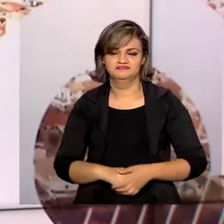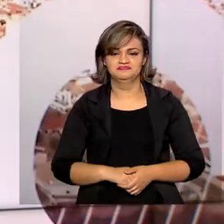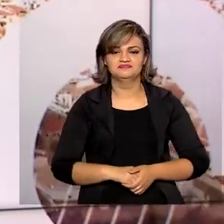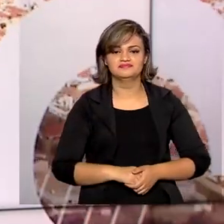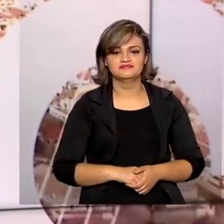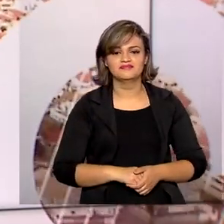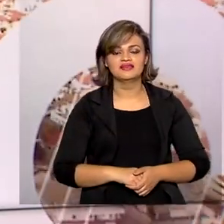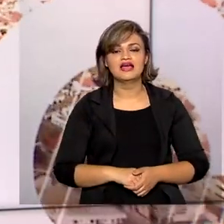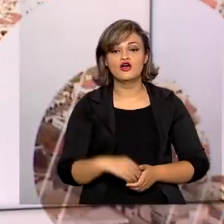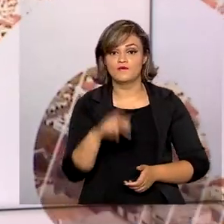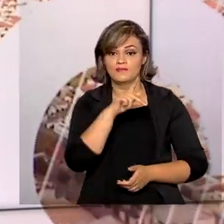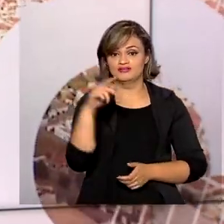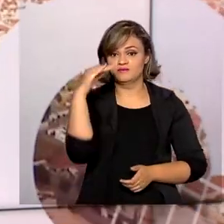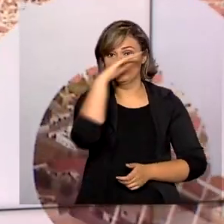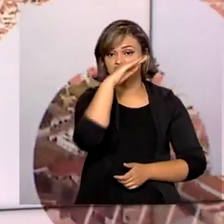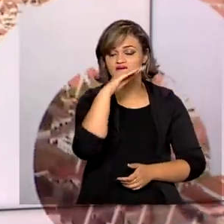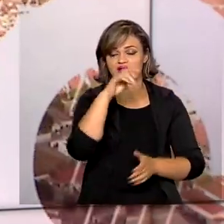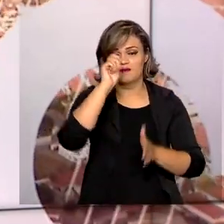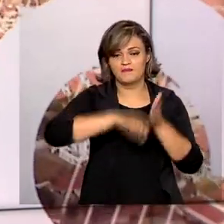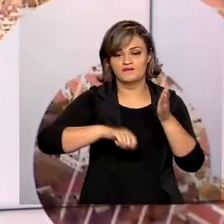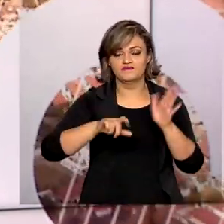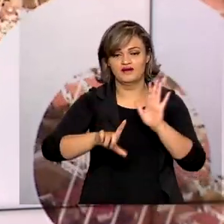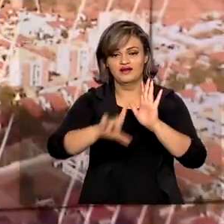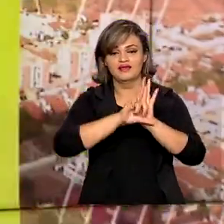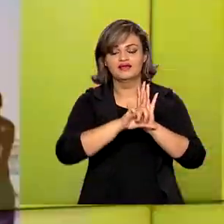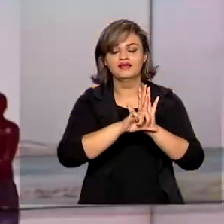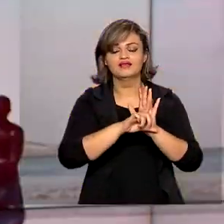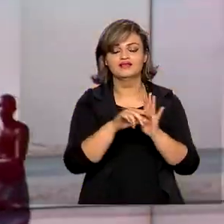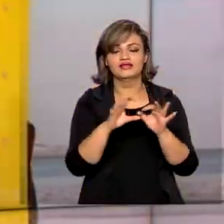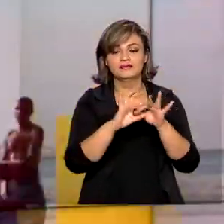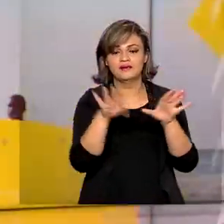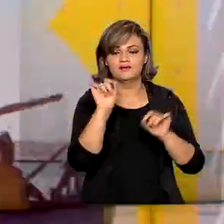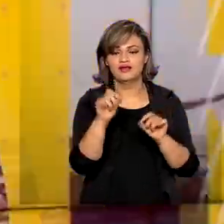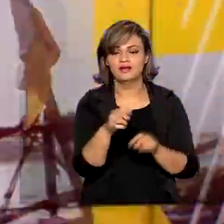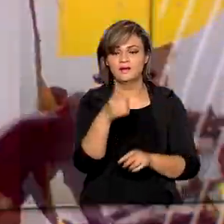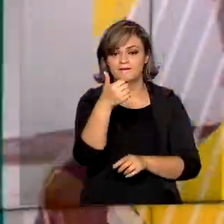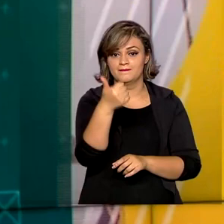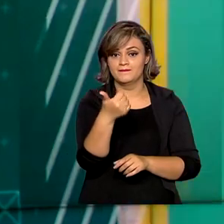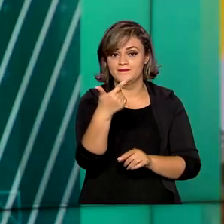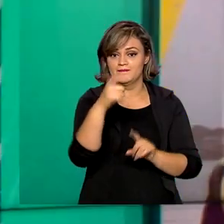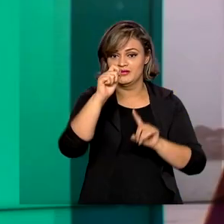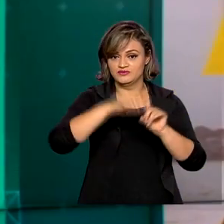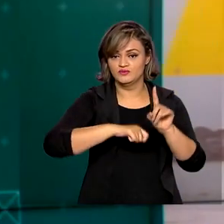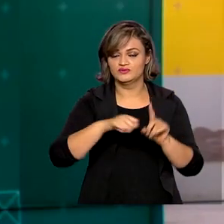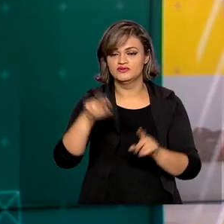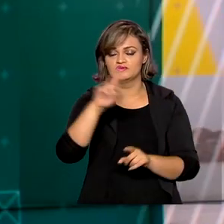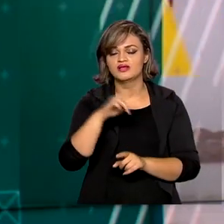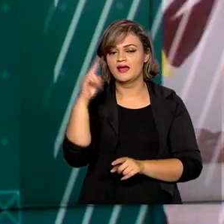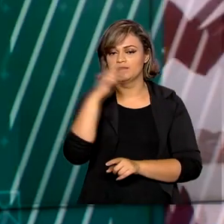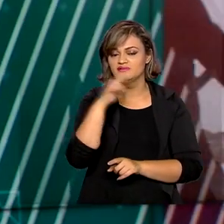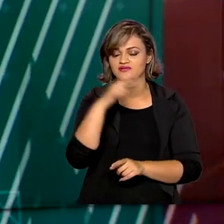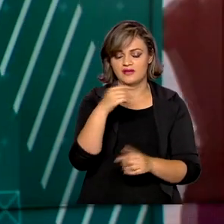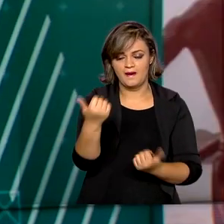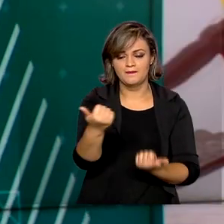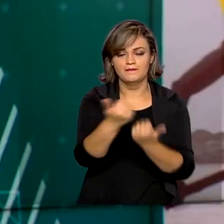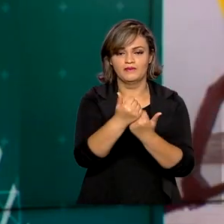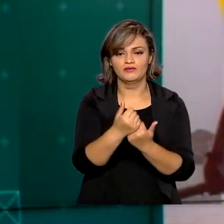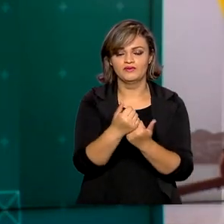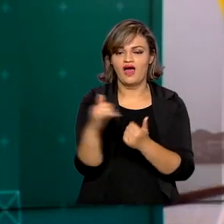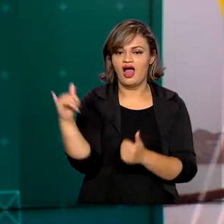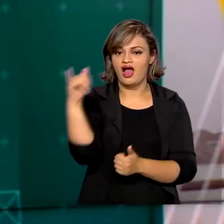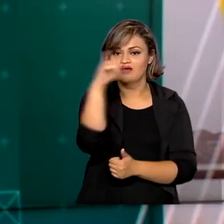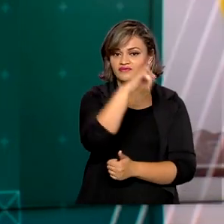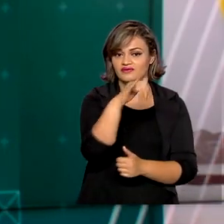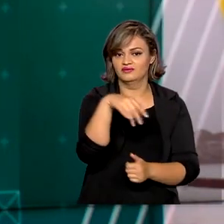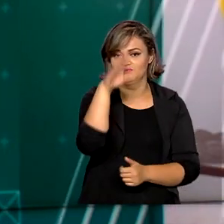e o presidente Jair bolsonaro sancionou lei que prorroga por mais 12 meses as medidas emergenciais do Socorro a Aviação Civil